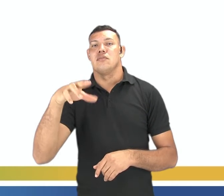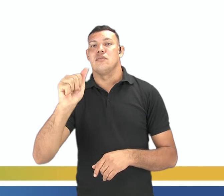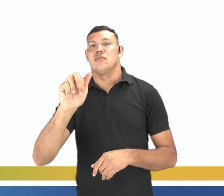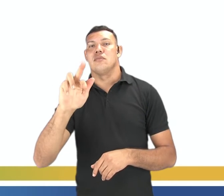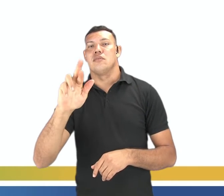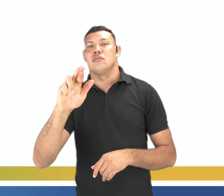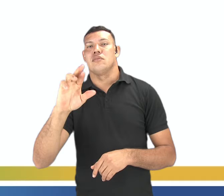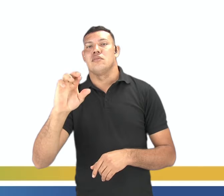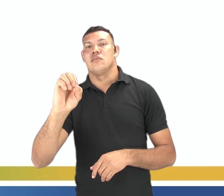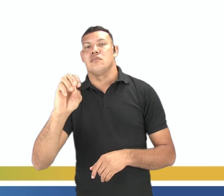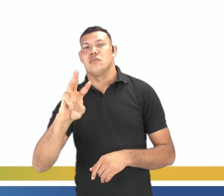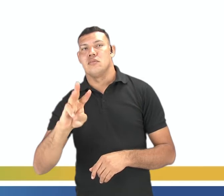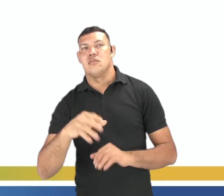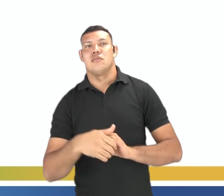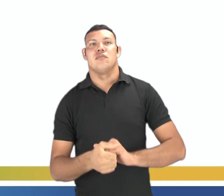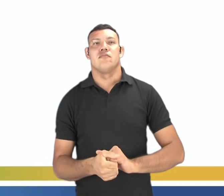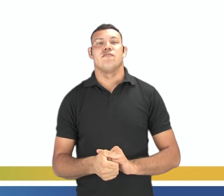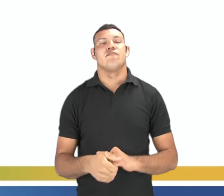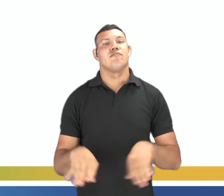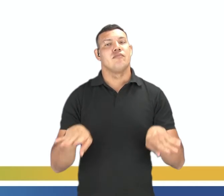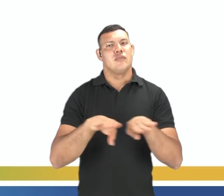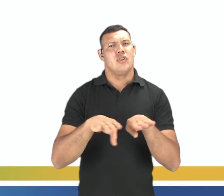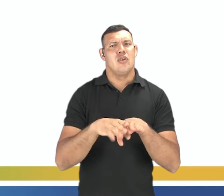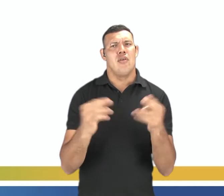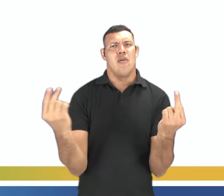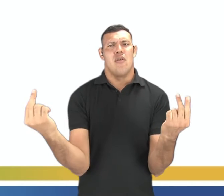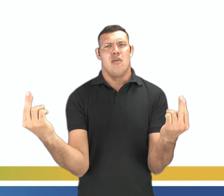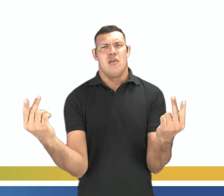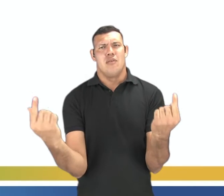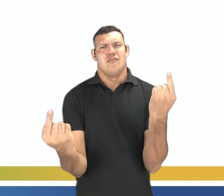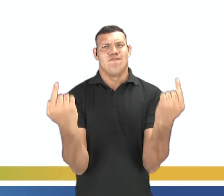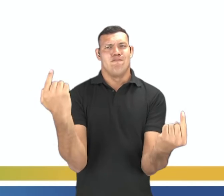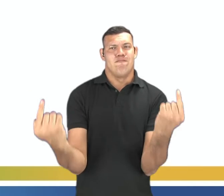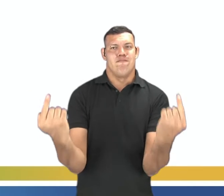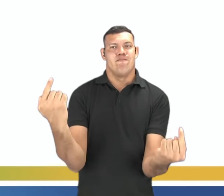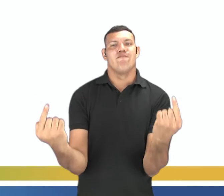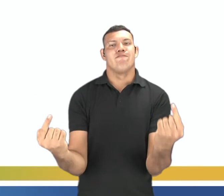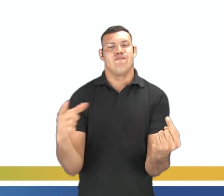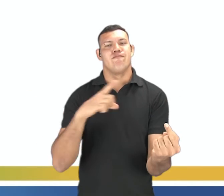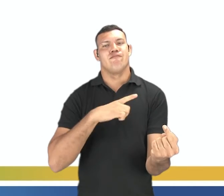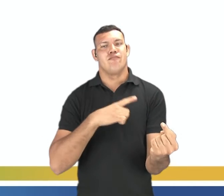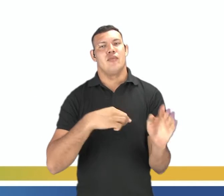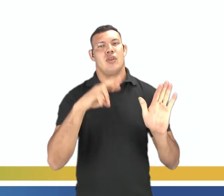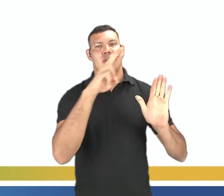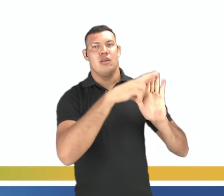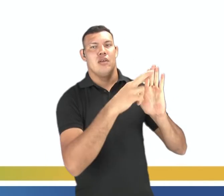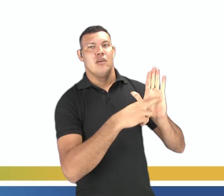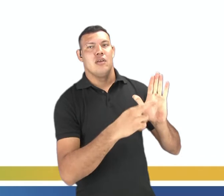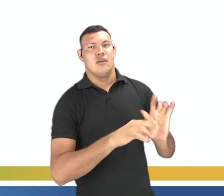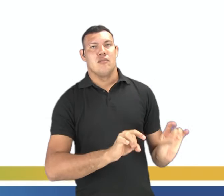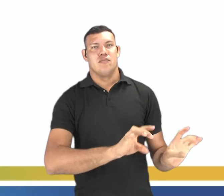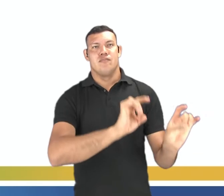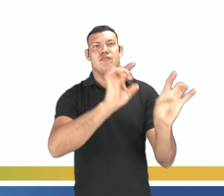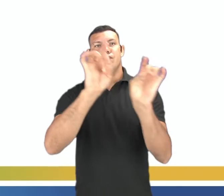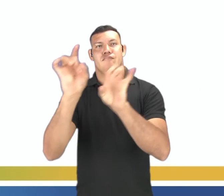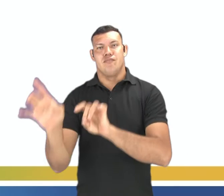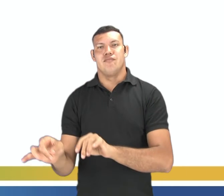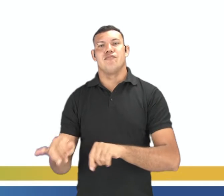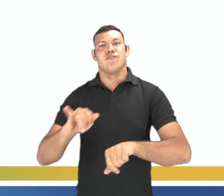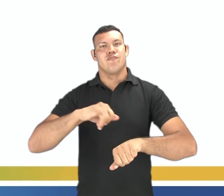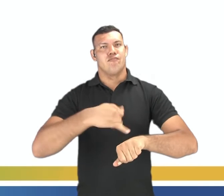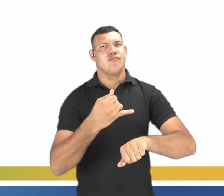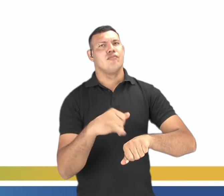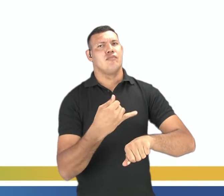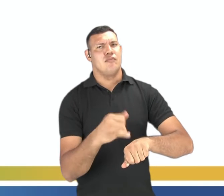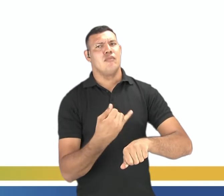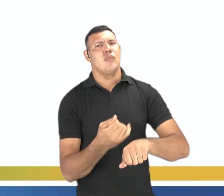E assim também como no modo comparativo, também existem algumas exceções. Okay? Alguns adjetivos são os mesmos